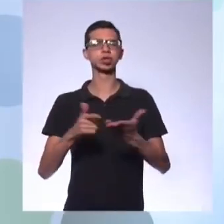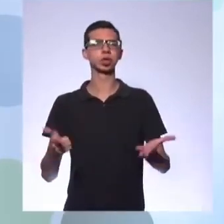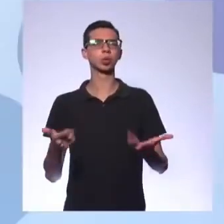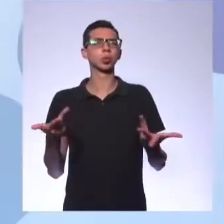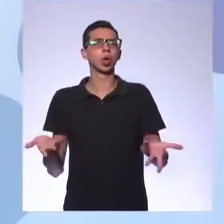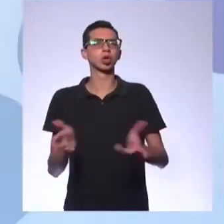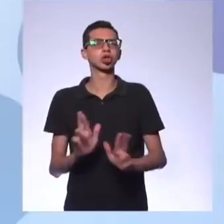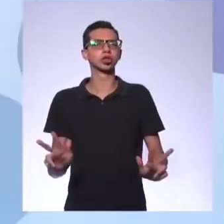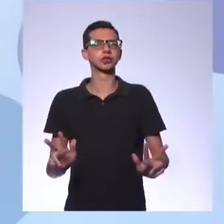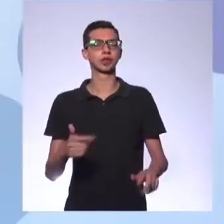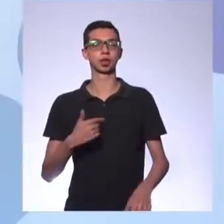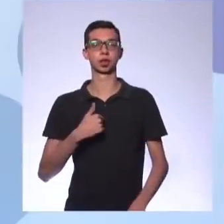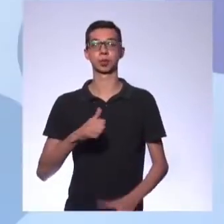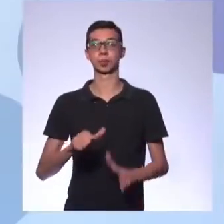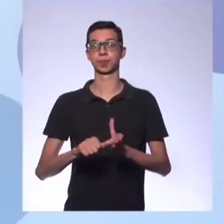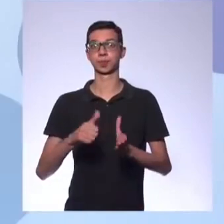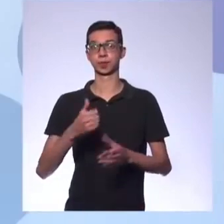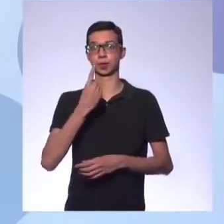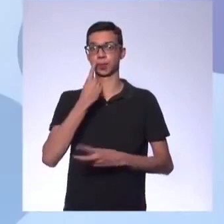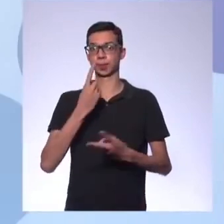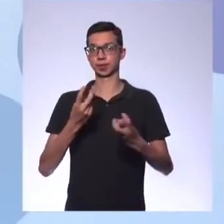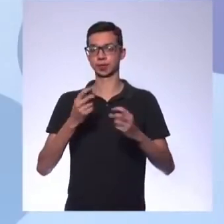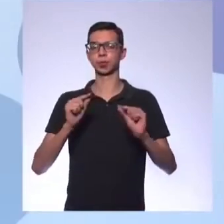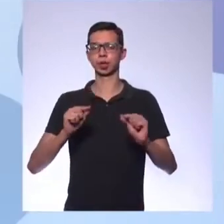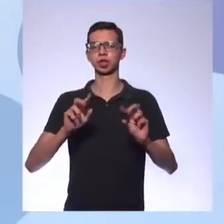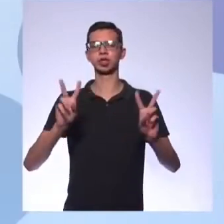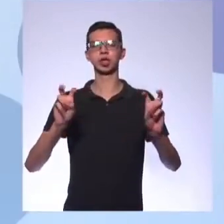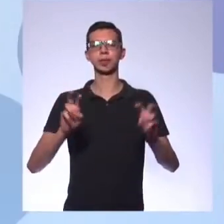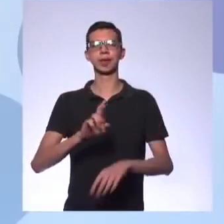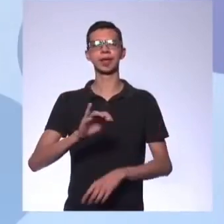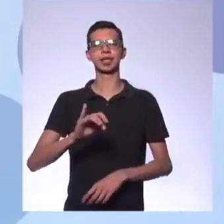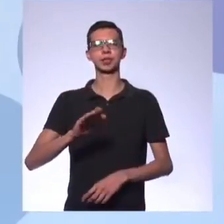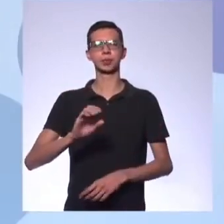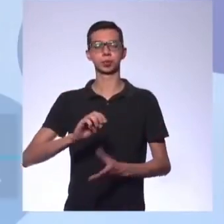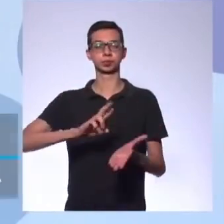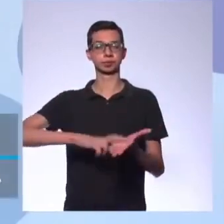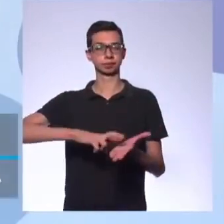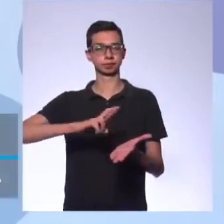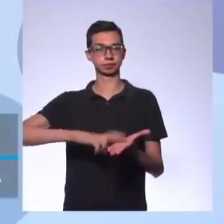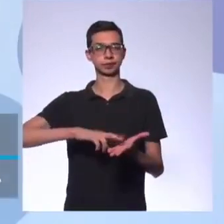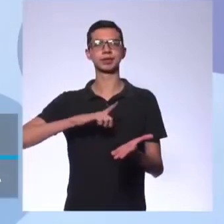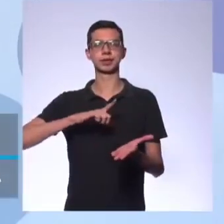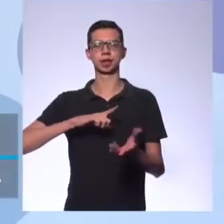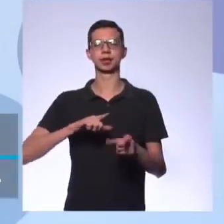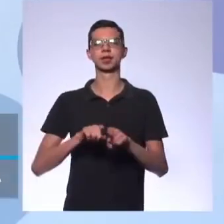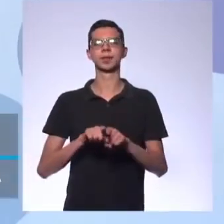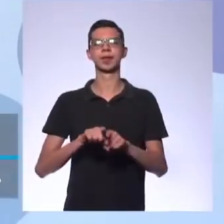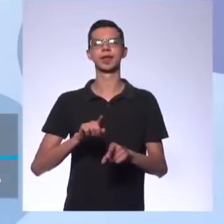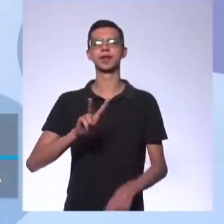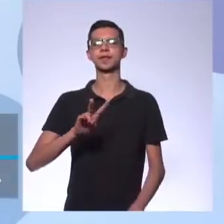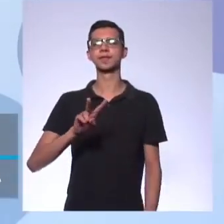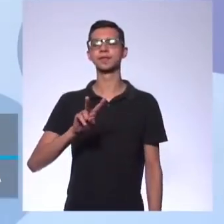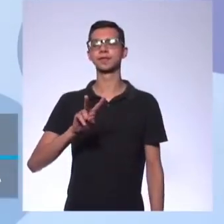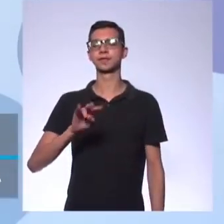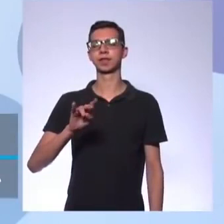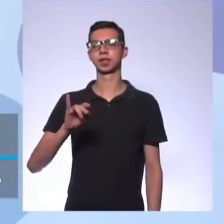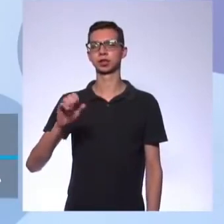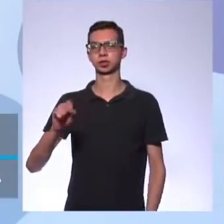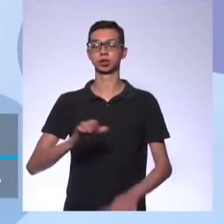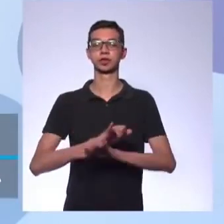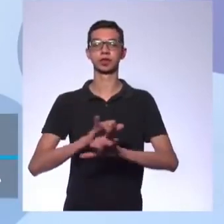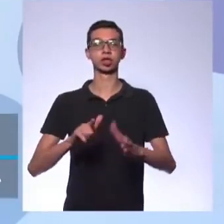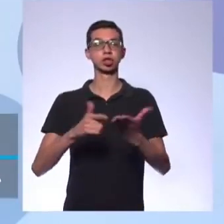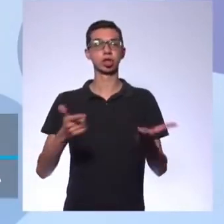primeira coisa que chamou a atenção deles foi a questão do ritmo, que o Vinícius falou que tem um ritmo, o Richard falou a notícia de jornal não tem o